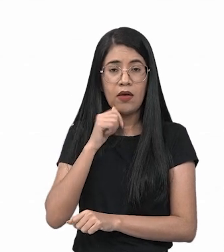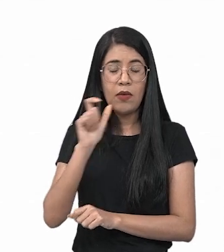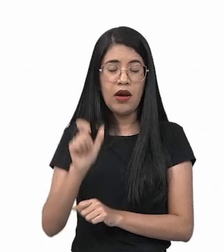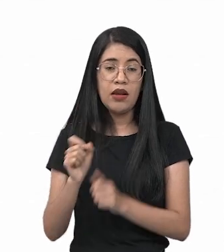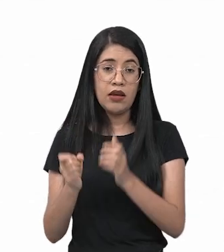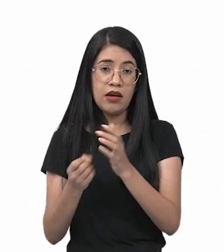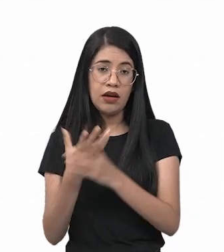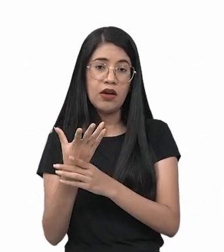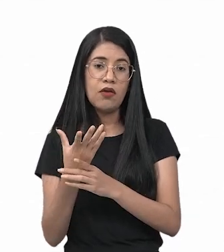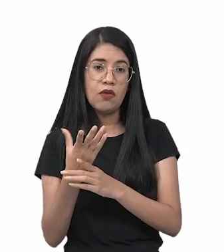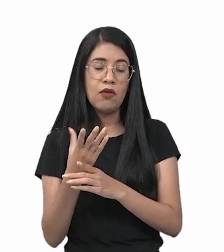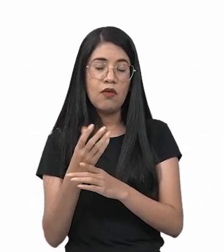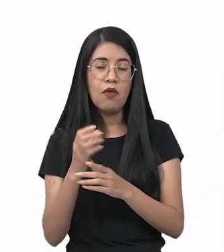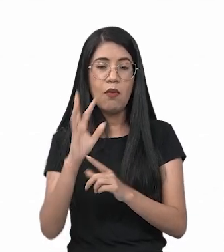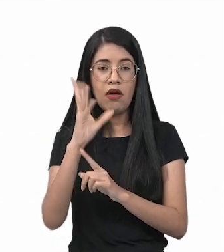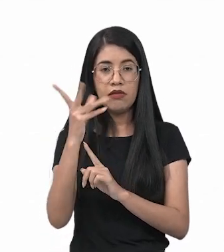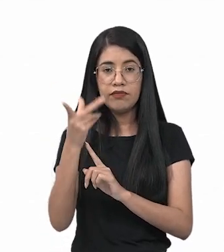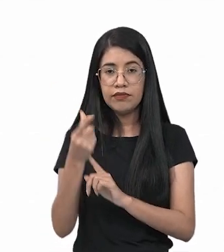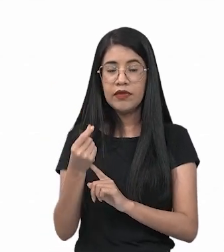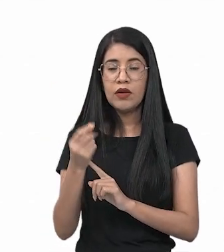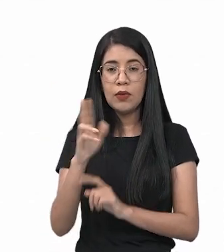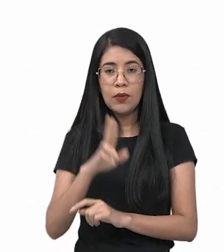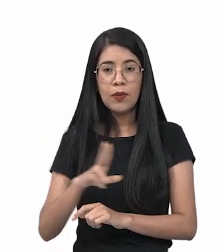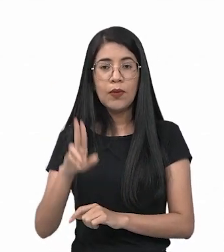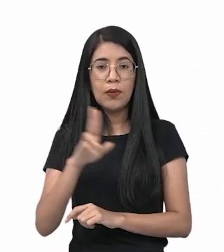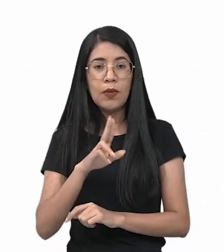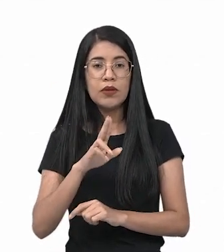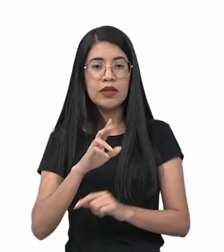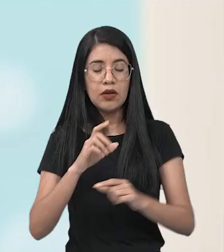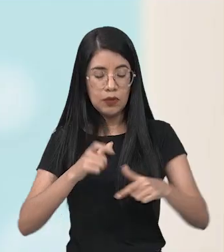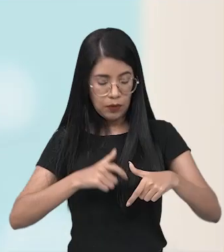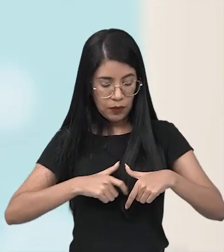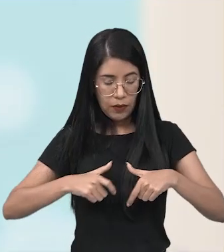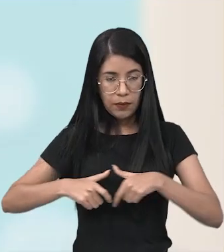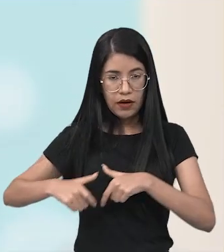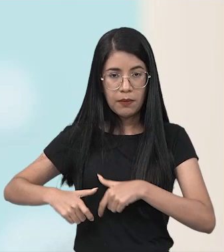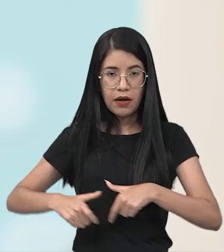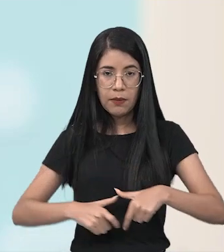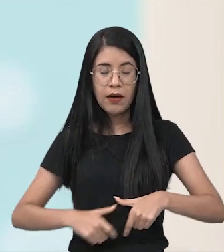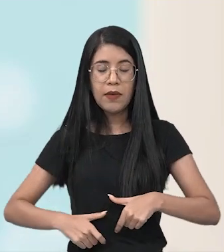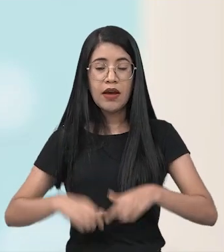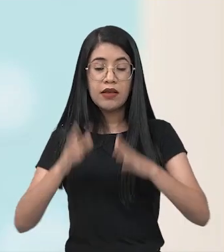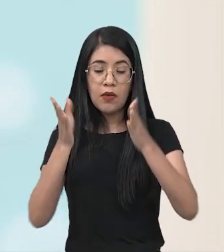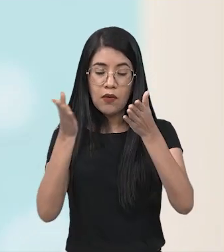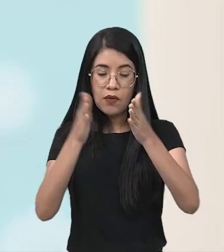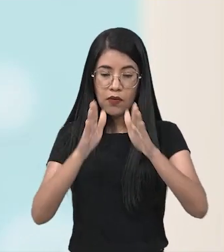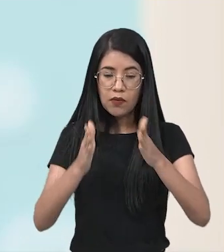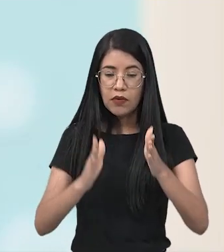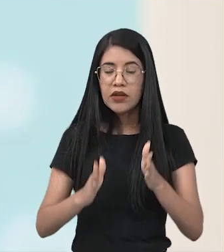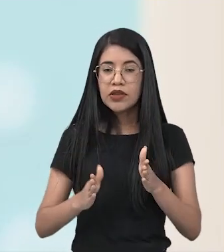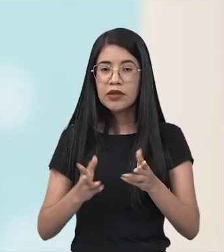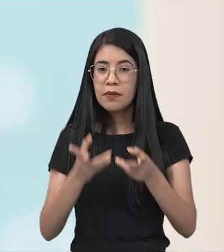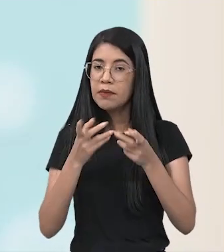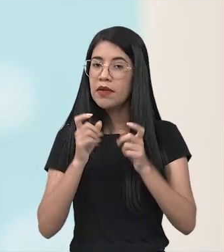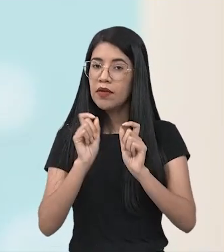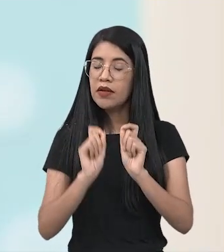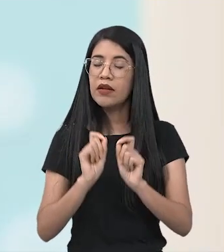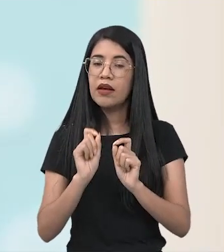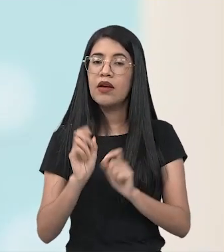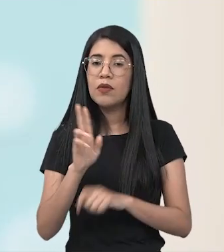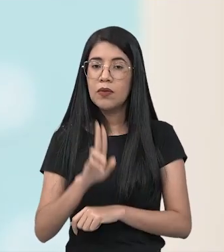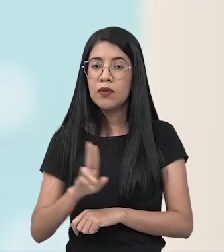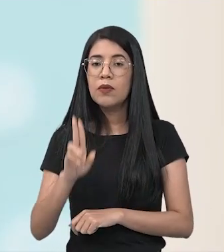uma obra utilizando essas latas, né? A imagem dessas latas, na verdade. E esse vestido que a gente viu aí, ele estava utilizando,